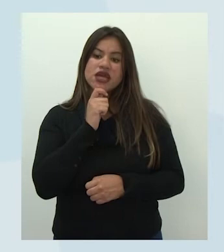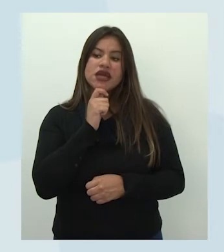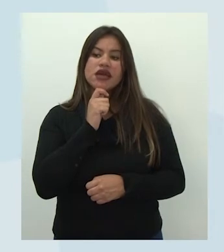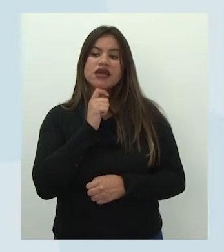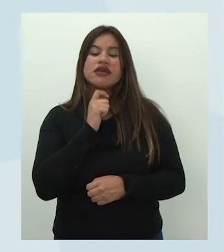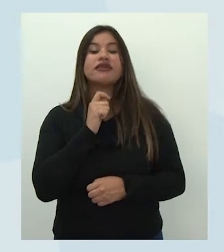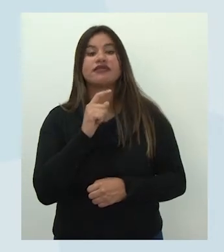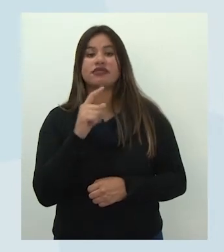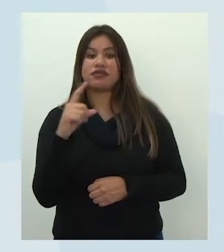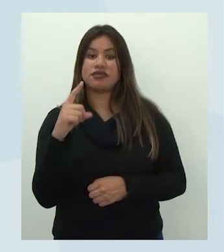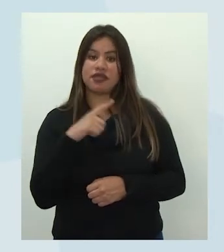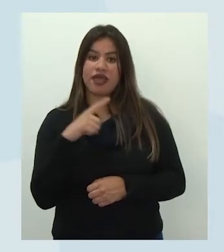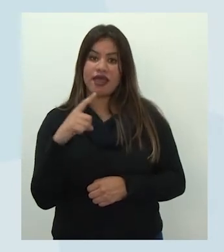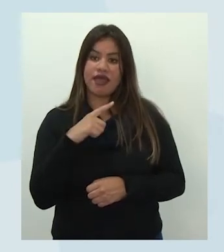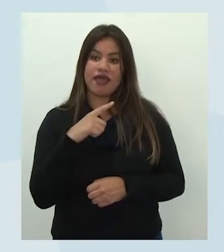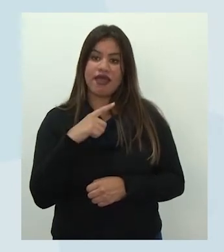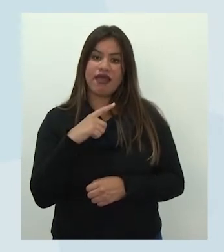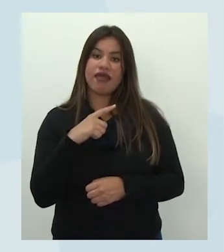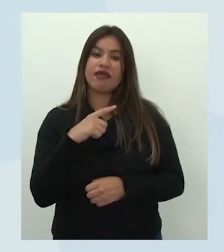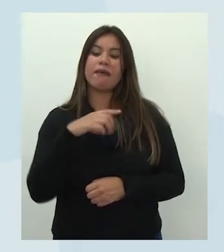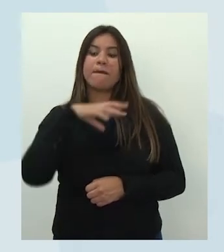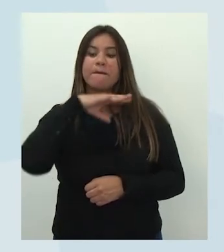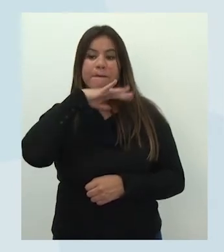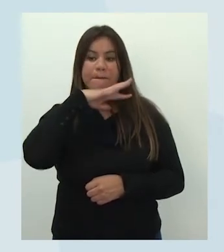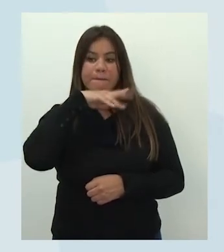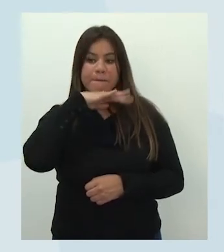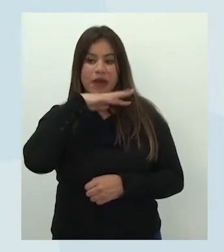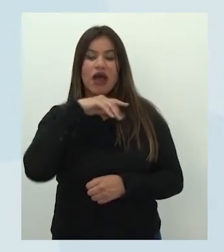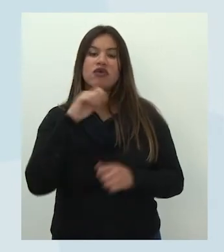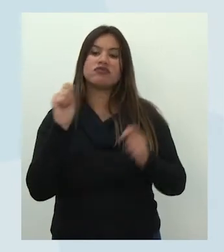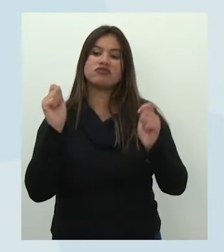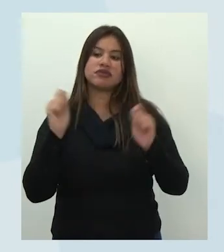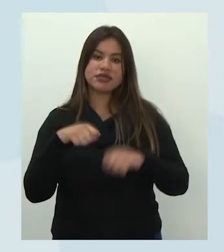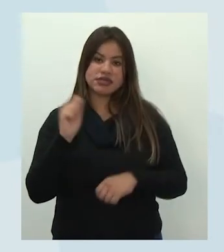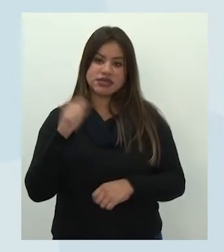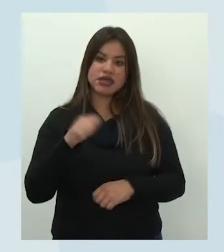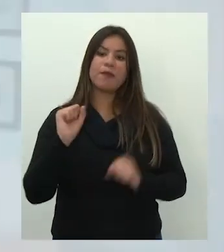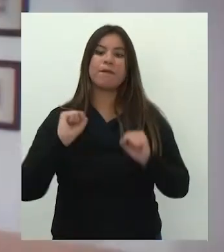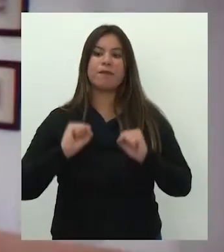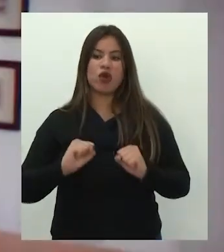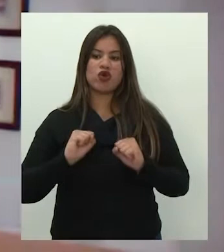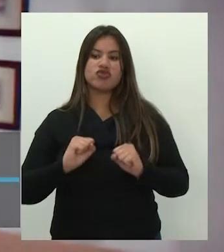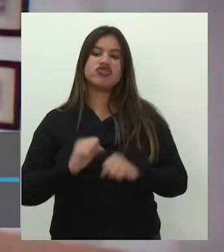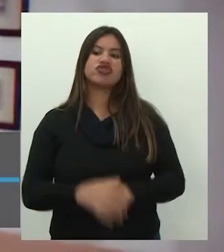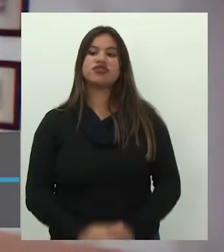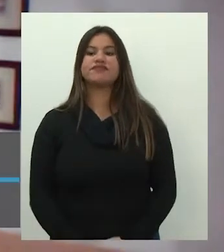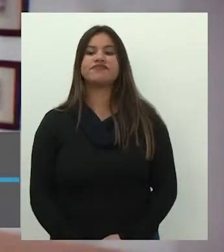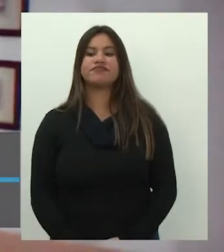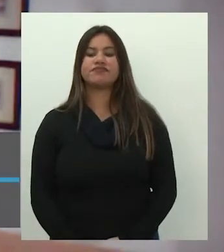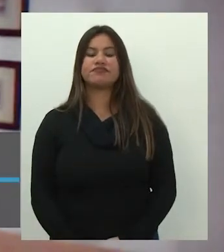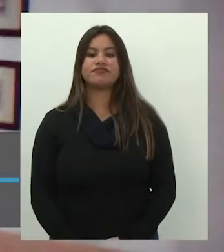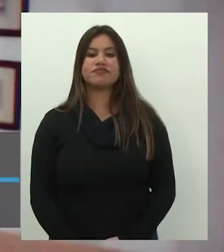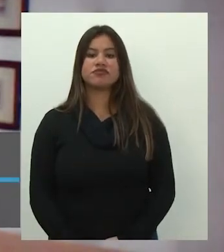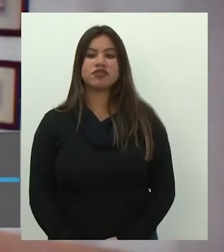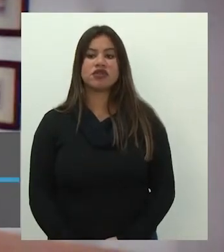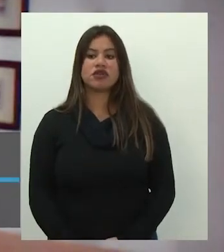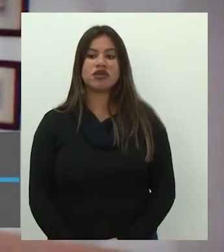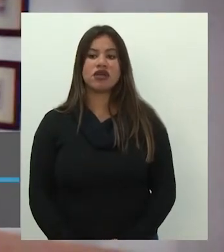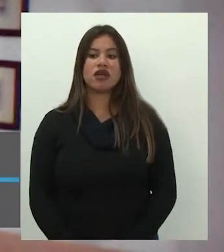causam mal, tá? Por isso que é um mito. Causam mal, sim, podem causar. há muitos